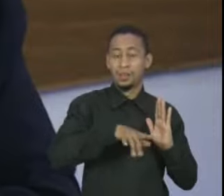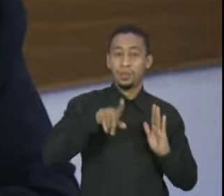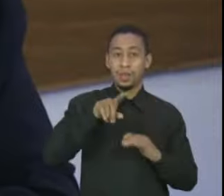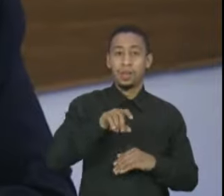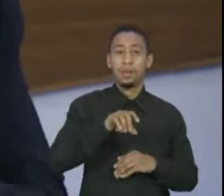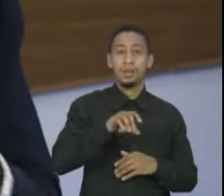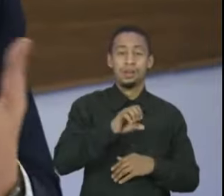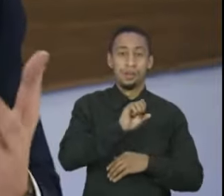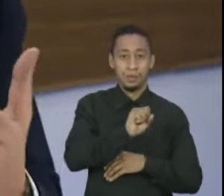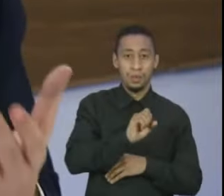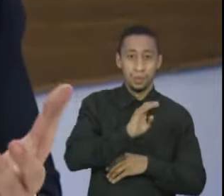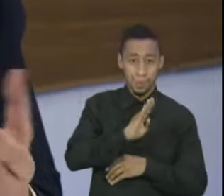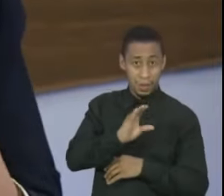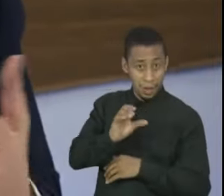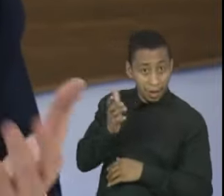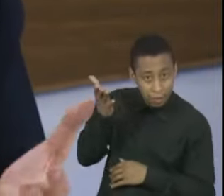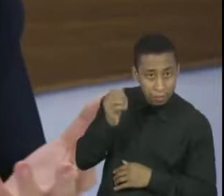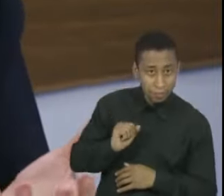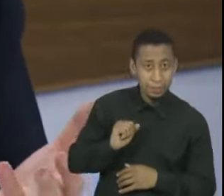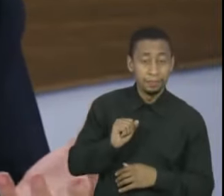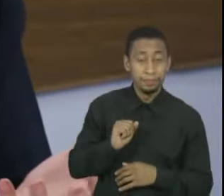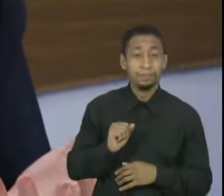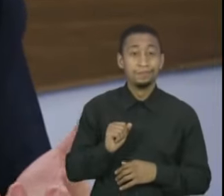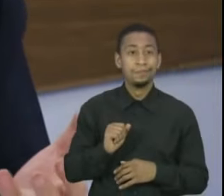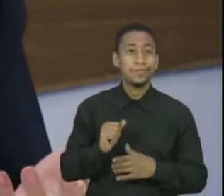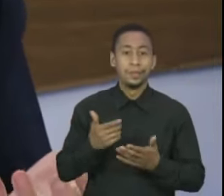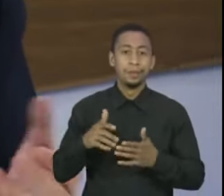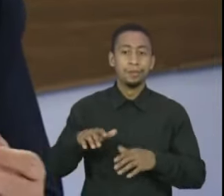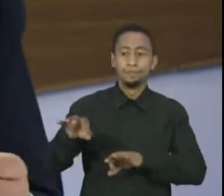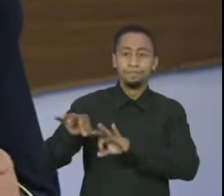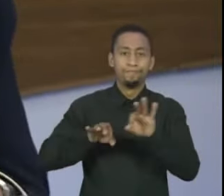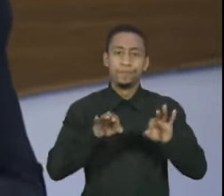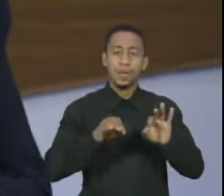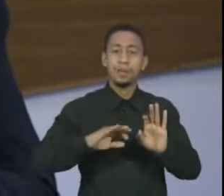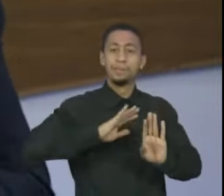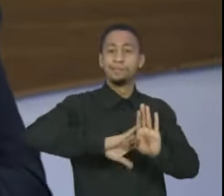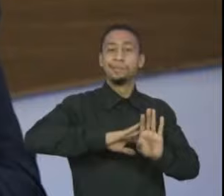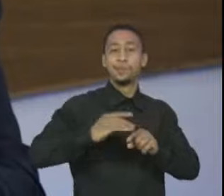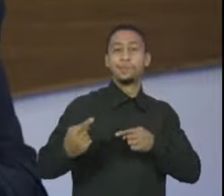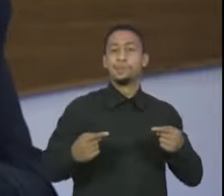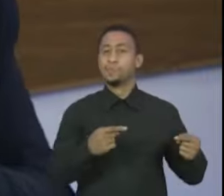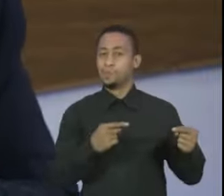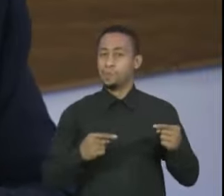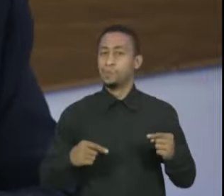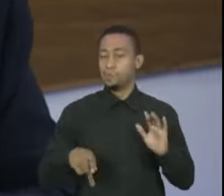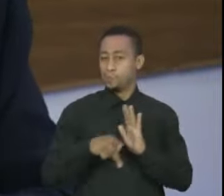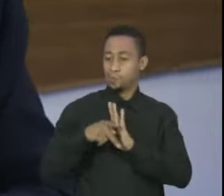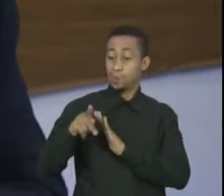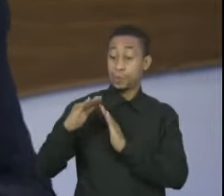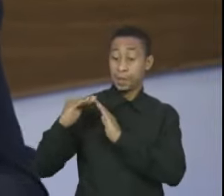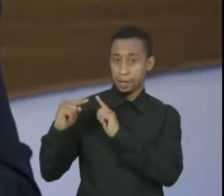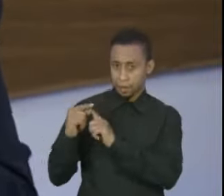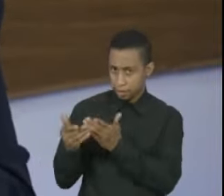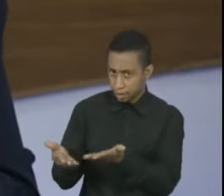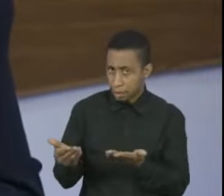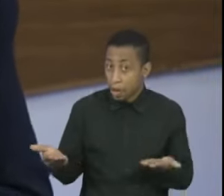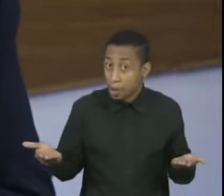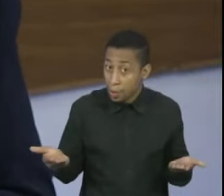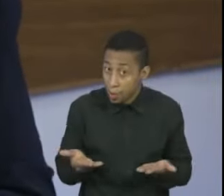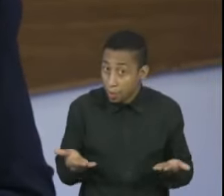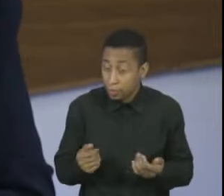Bernardo do senhor diz que aquele seria um ser uma instrumentalização política da igreja o hoje por exemplo